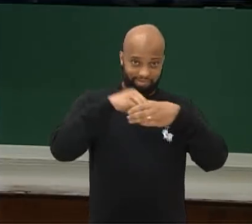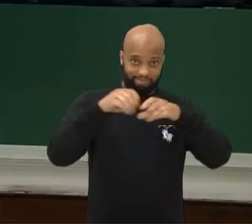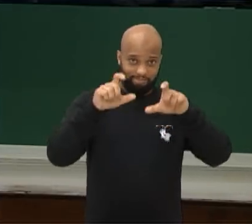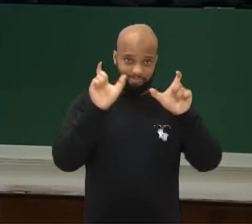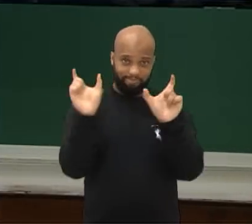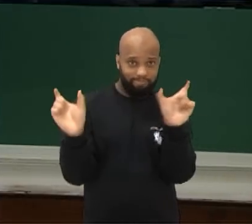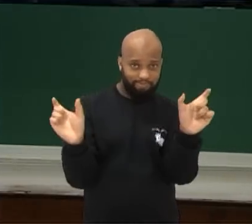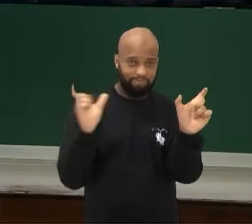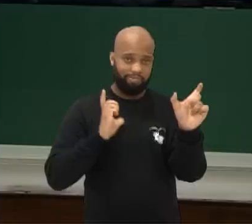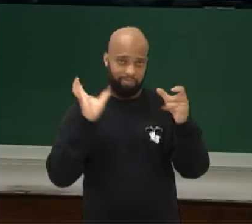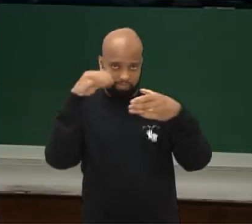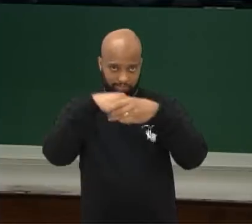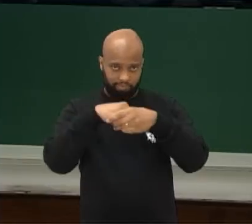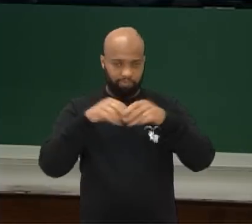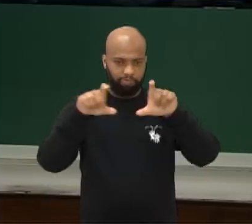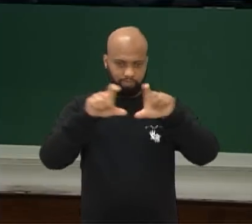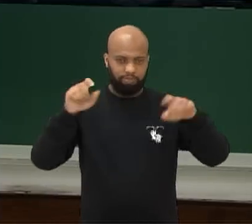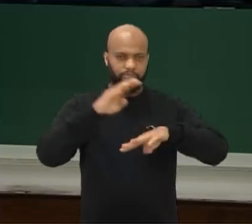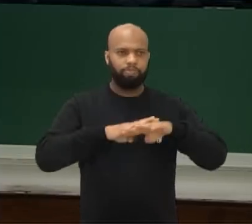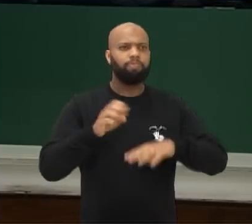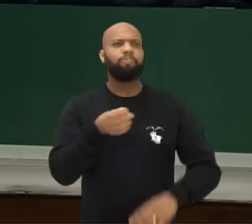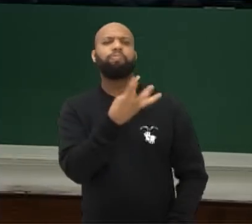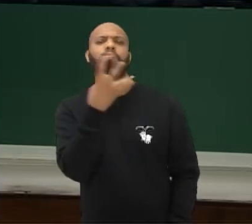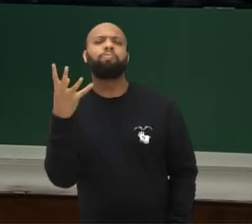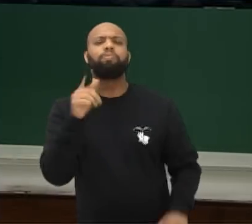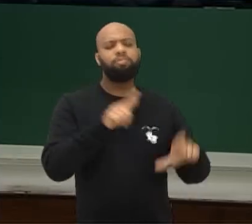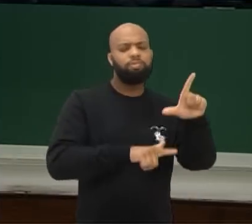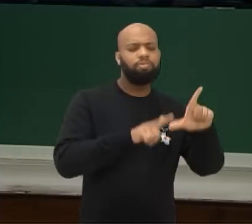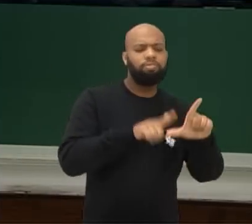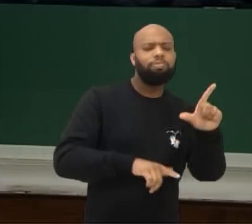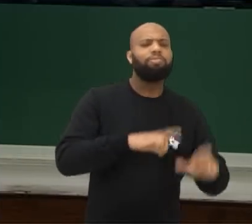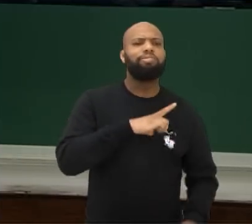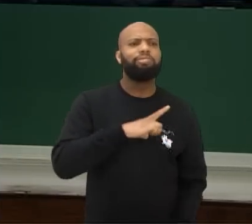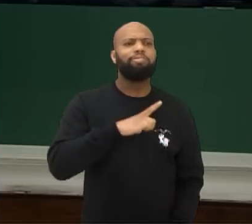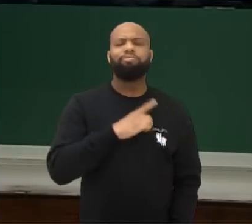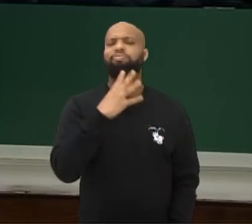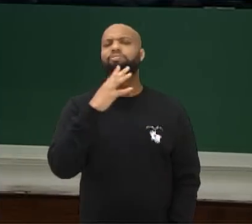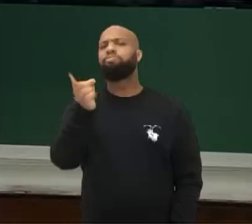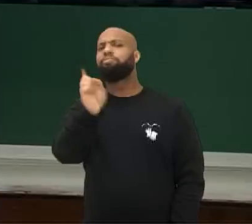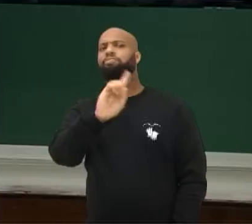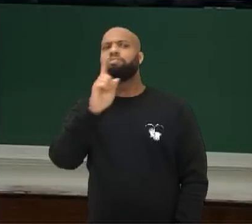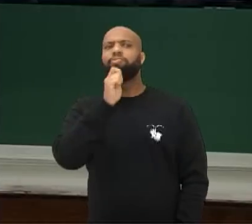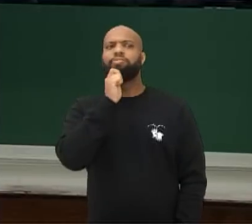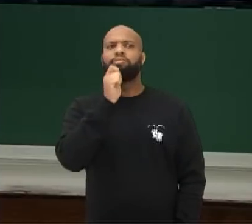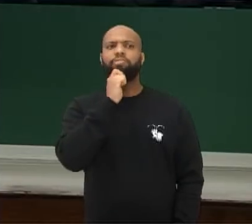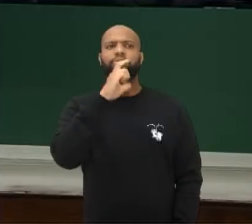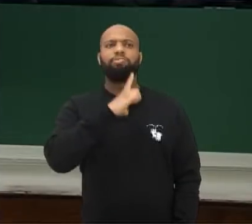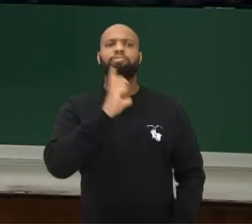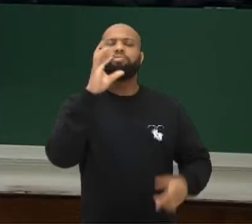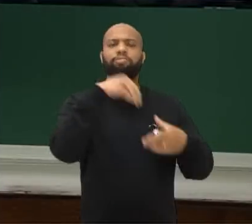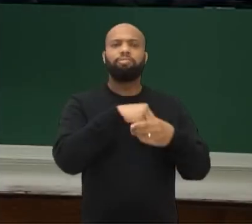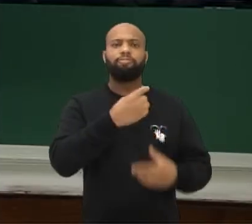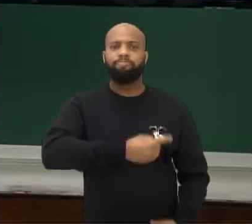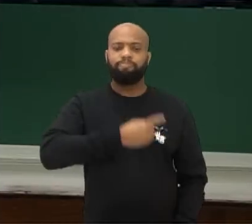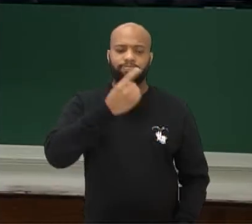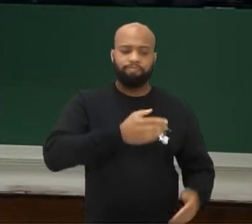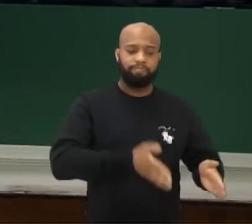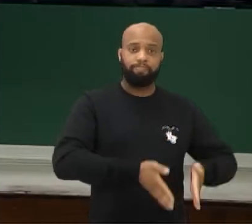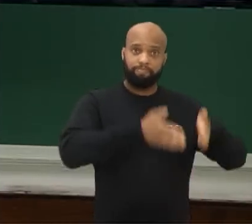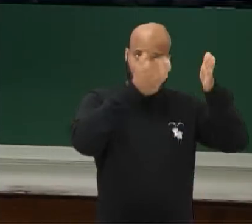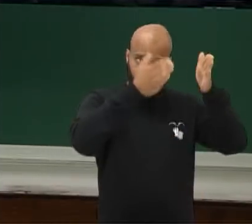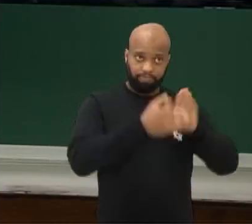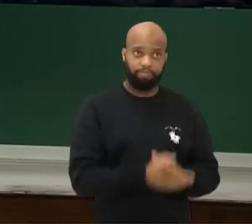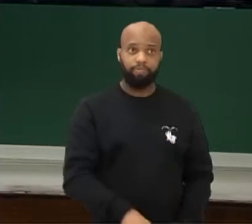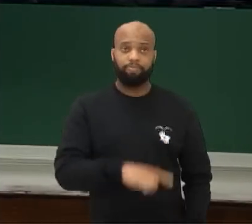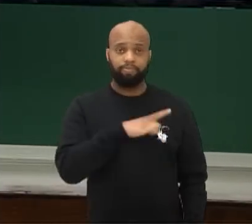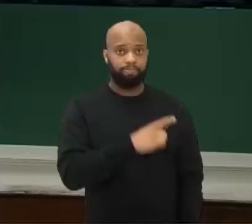vamos fazer. Quantas incógnitas, quantos valores desconhecidos nós temos na primeira pilha de